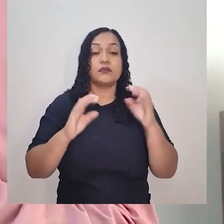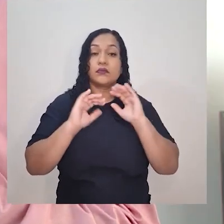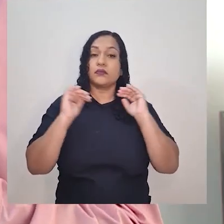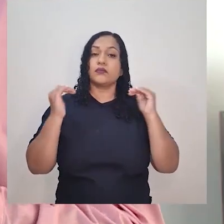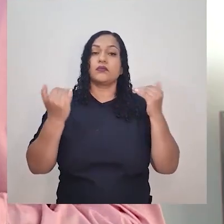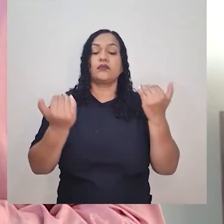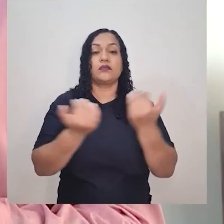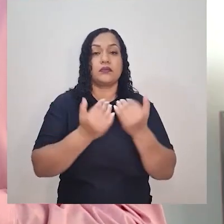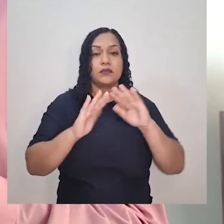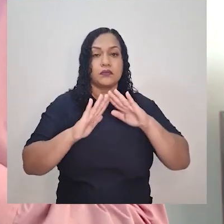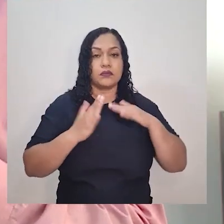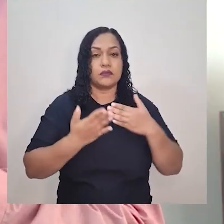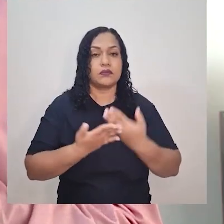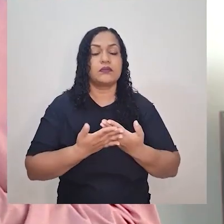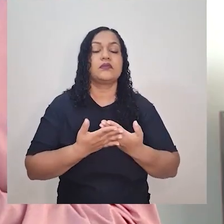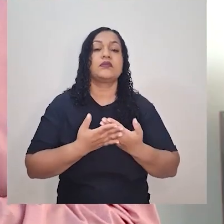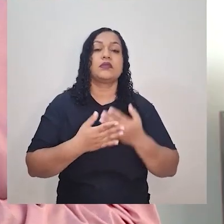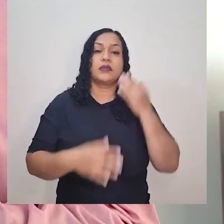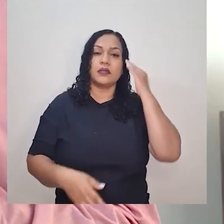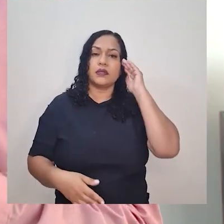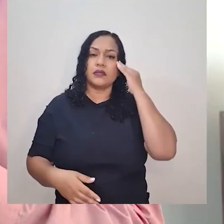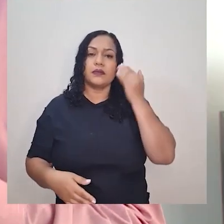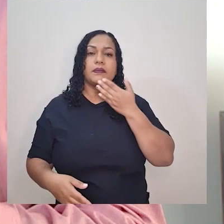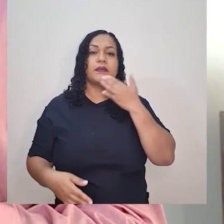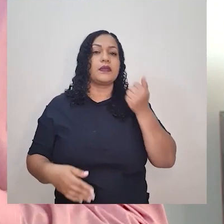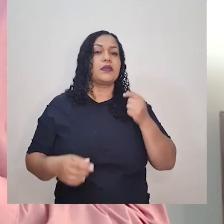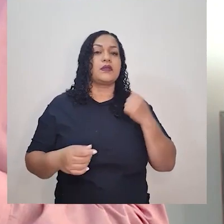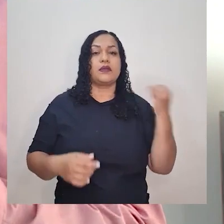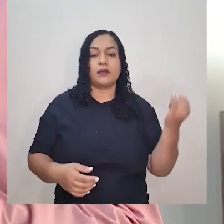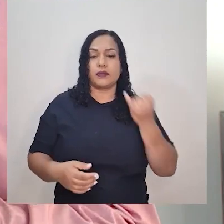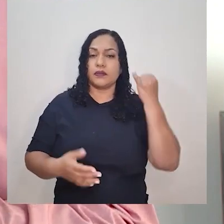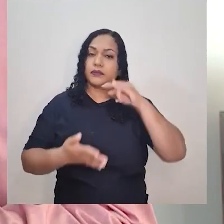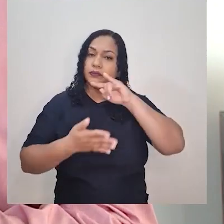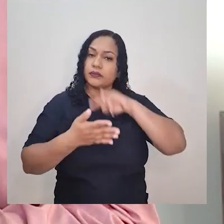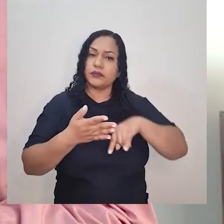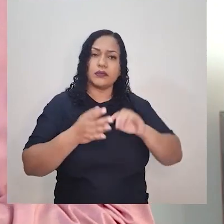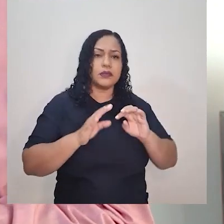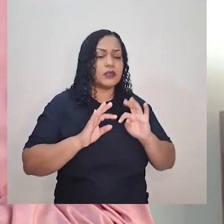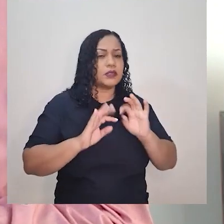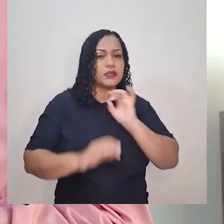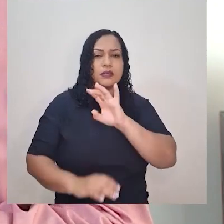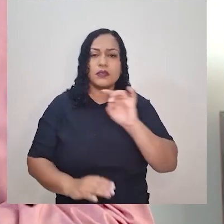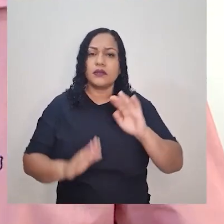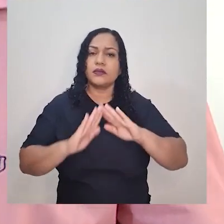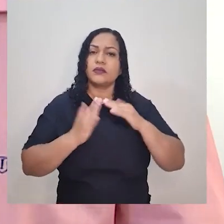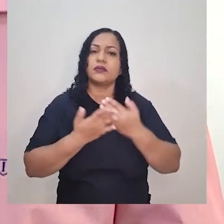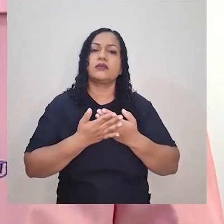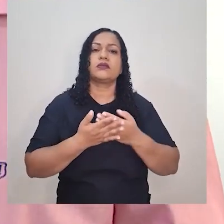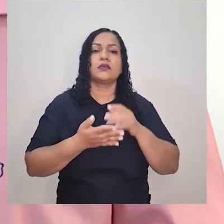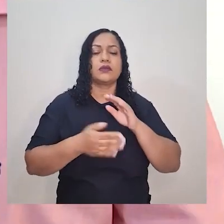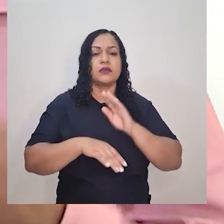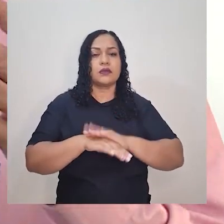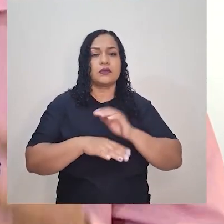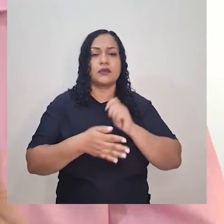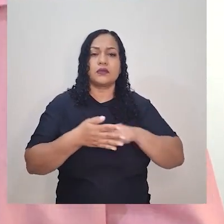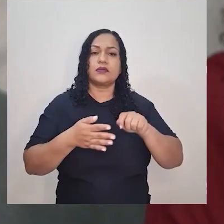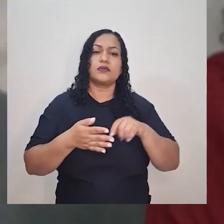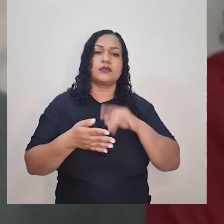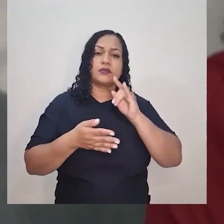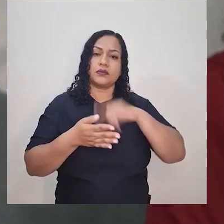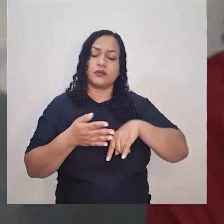mais desse documento e que cada escola construa a várias mãos o seu projeto. Bons estudos a